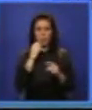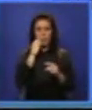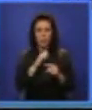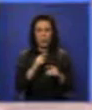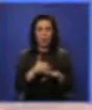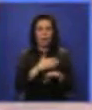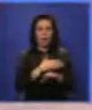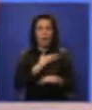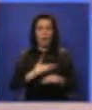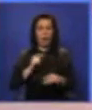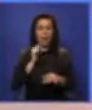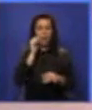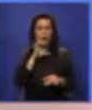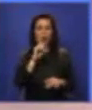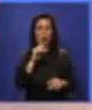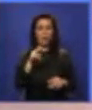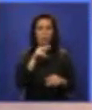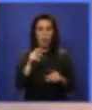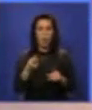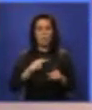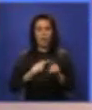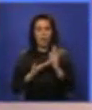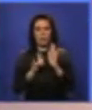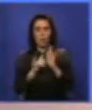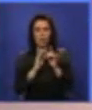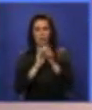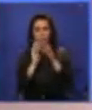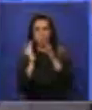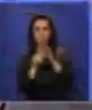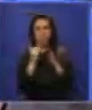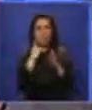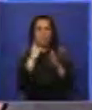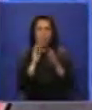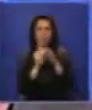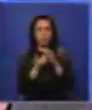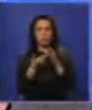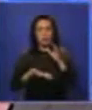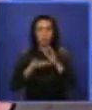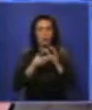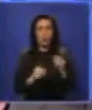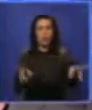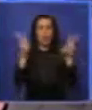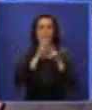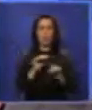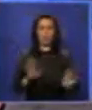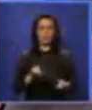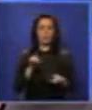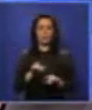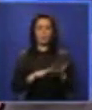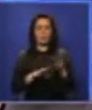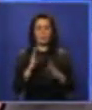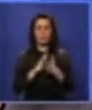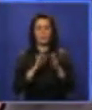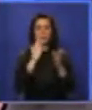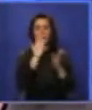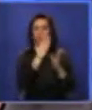como eram antigamente as coroas, em que nós tínhamos que fazer um desgaste à periferia toda do dente para pôr um capuz novo ao dente. Aqui não, fazemos apenas